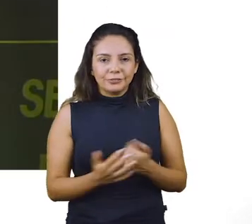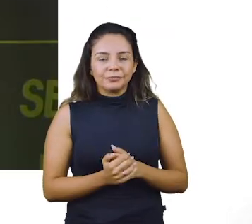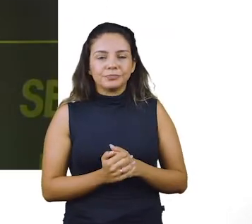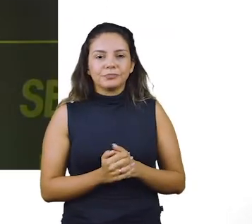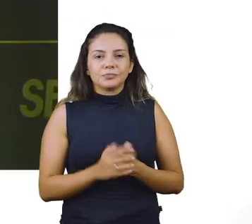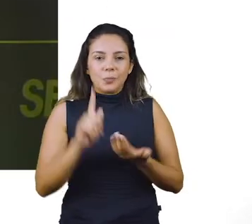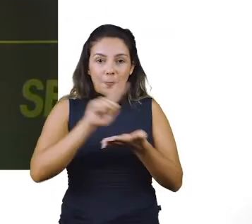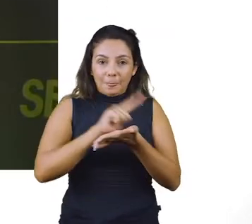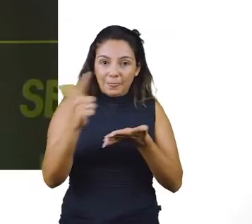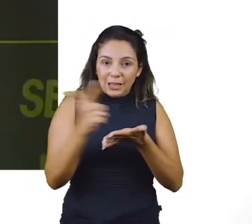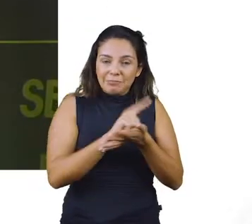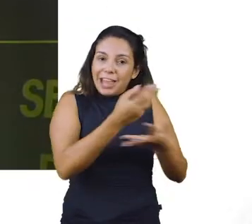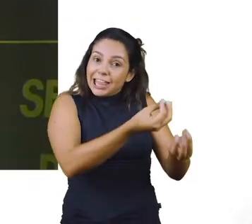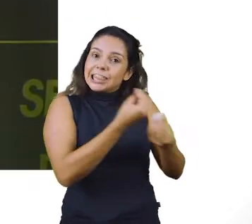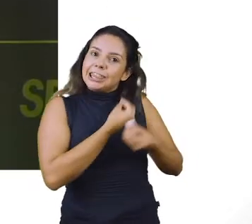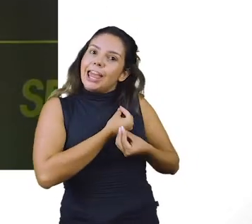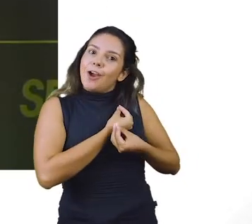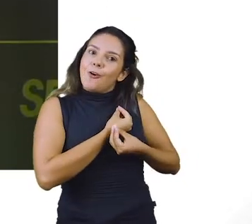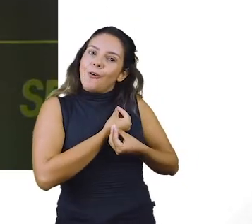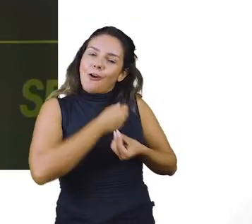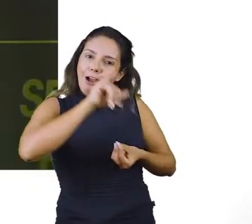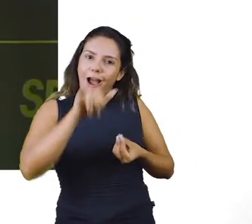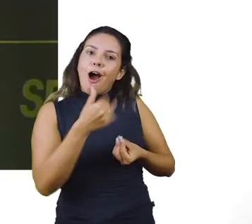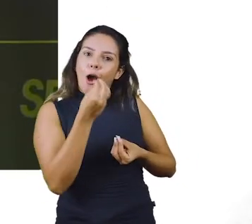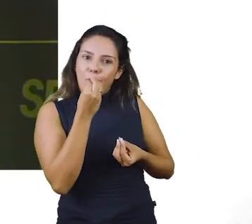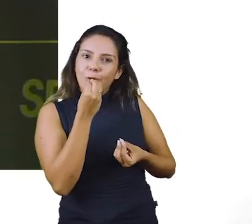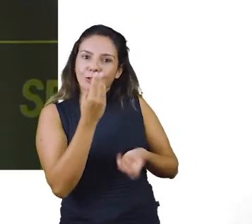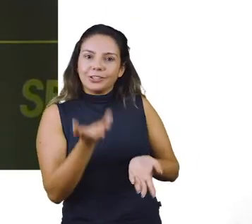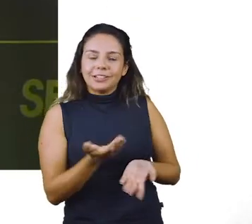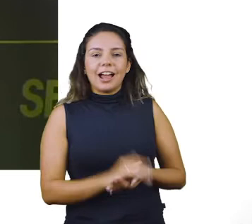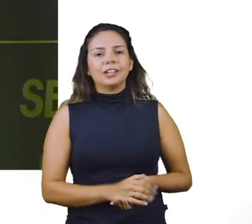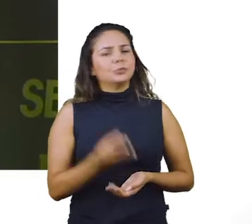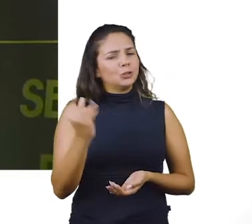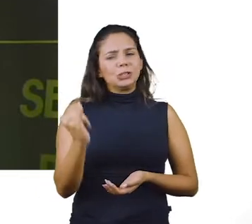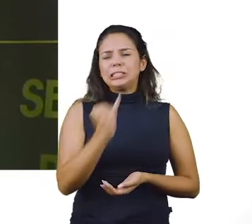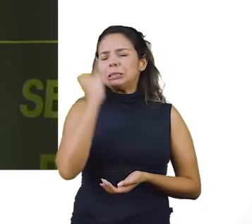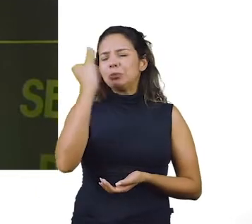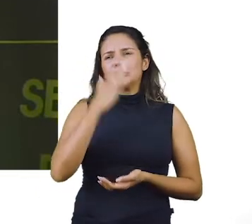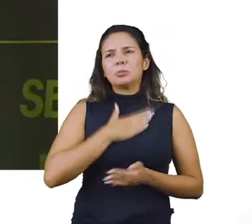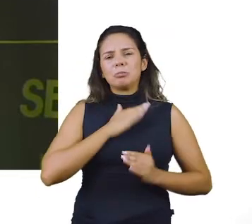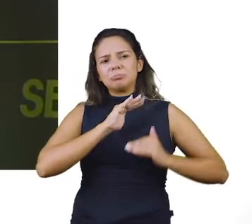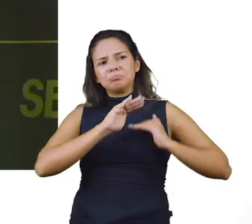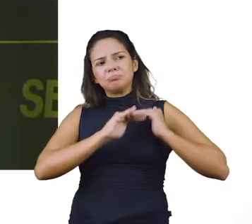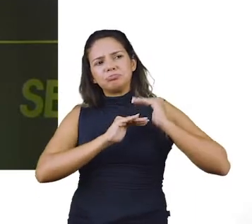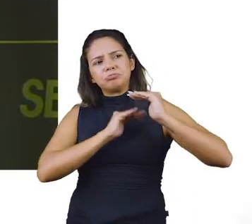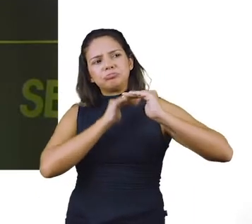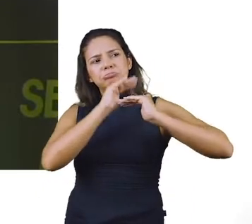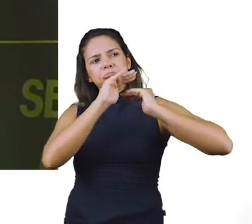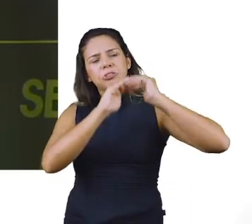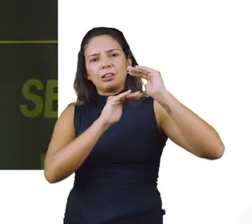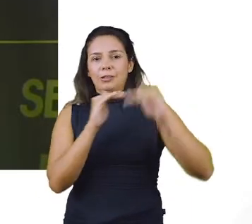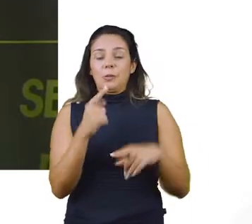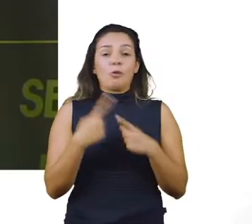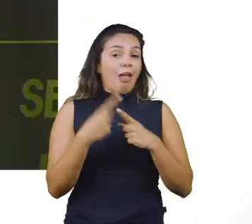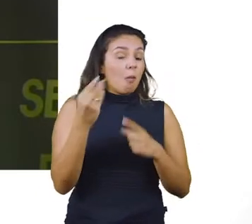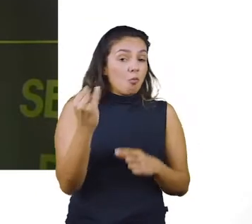o jornalismo me proporcionou, essas oportunidades também foram muito importantes para mim. que é muito importante você enxergar o seu país de